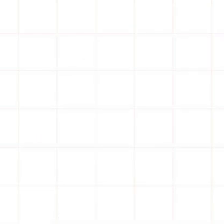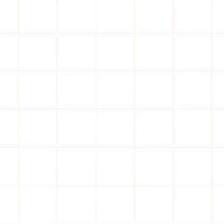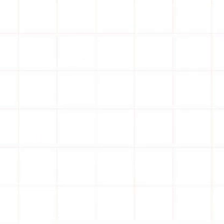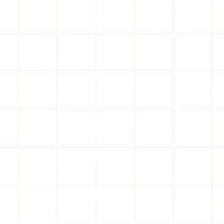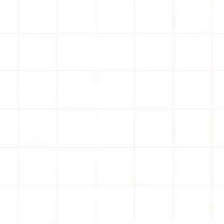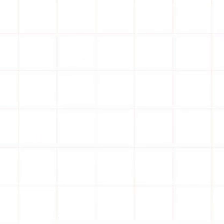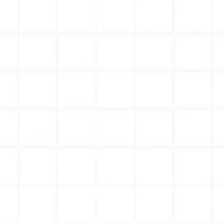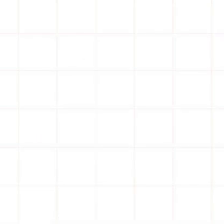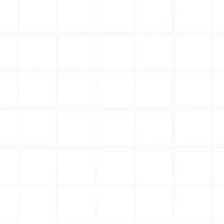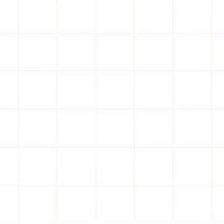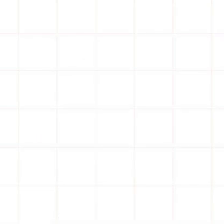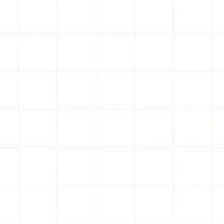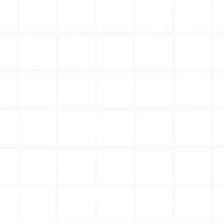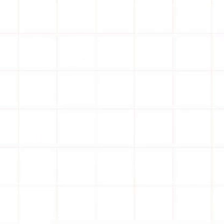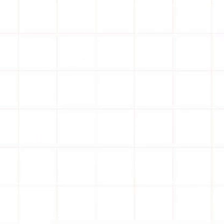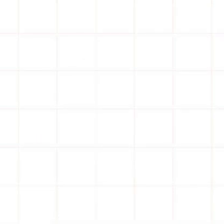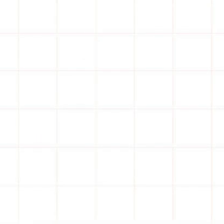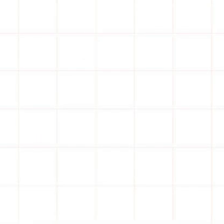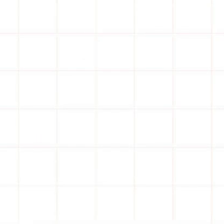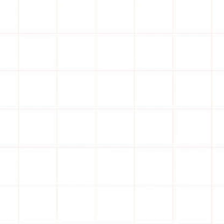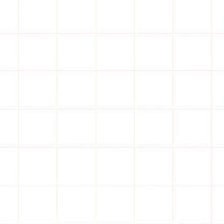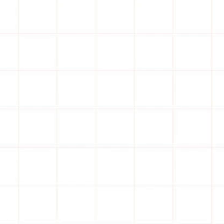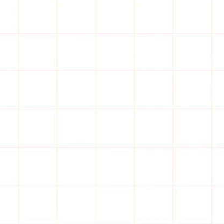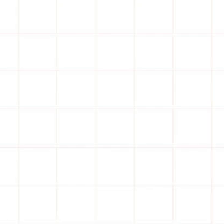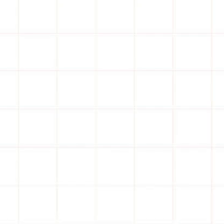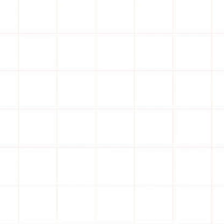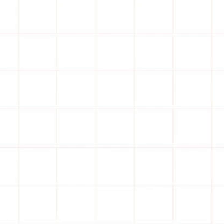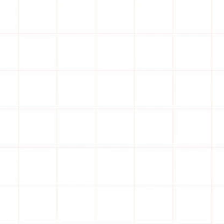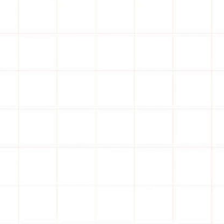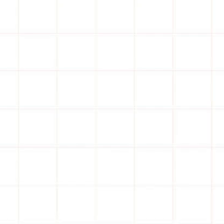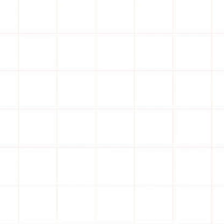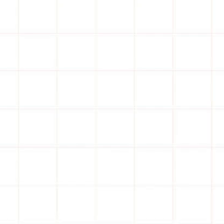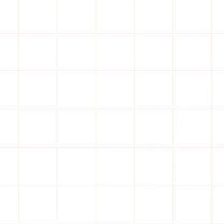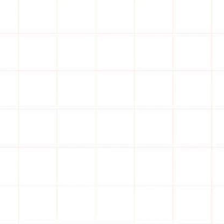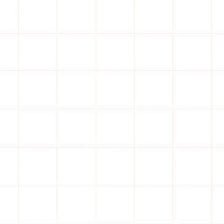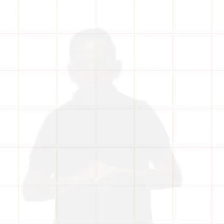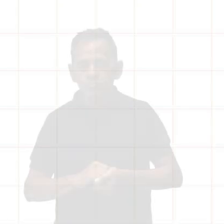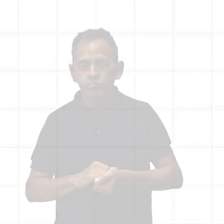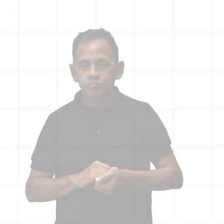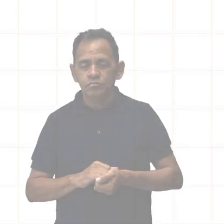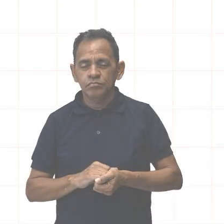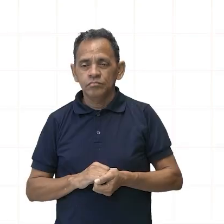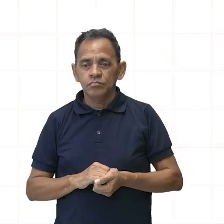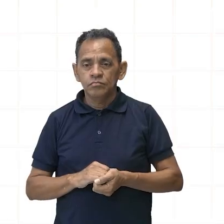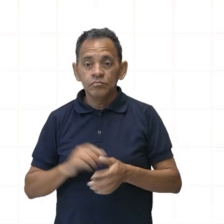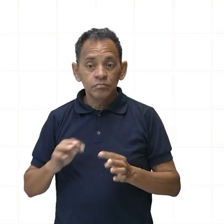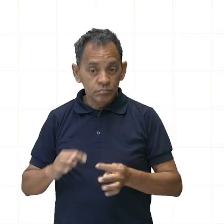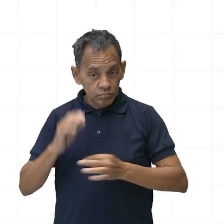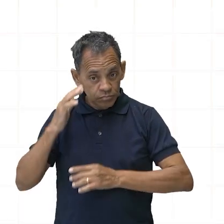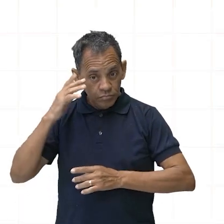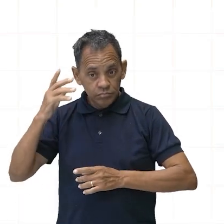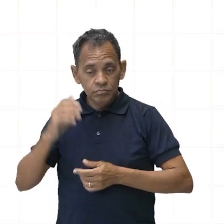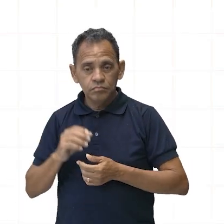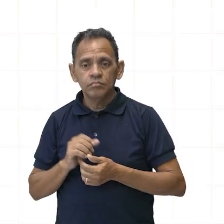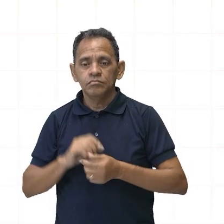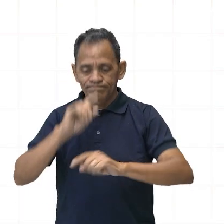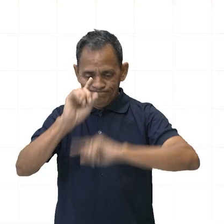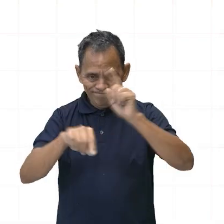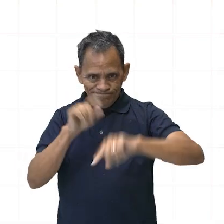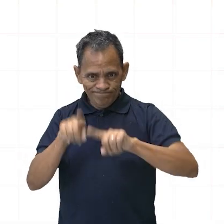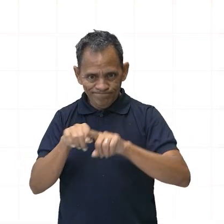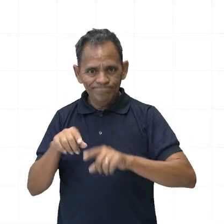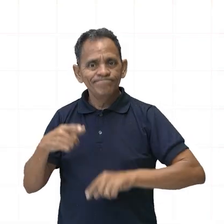redes 6G. Então, a inovação é constante. Essa tecnologia que ocorre, essa inovação, e isso